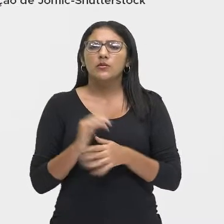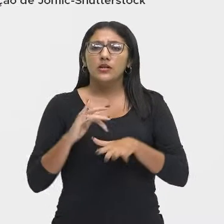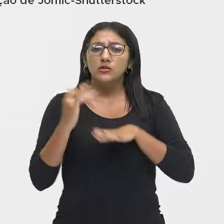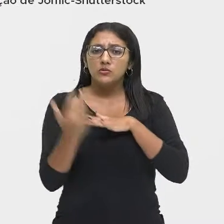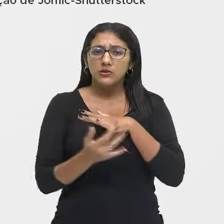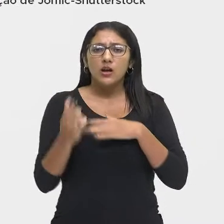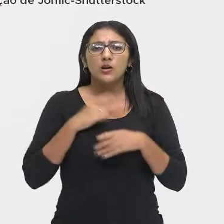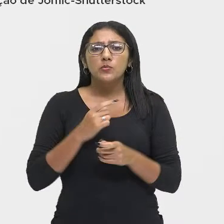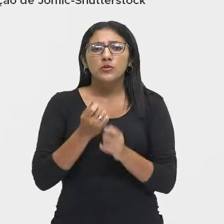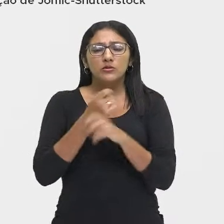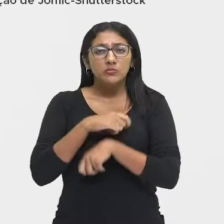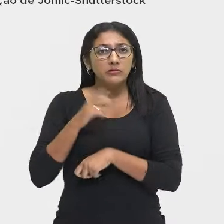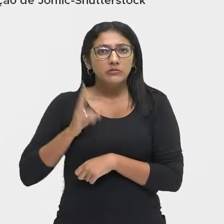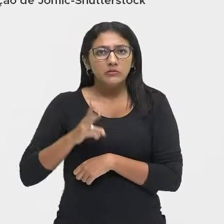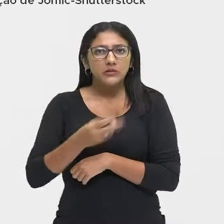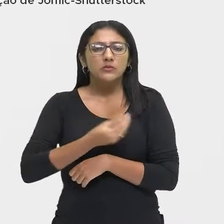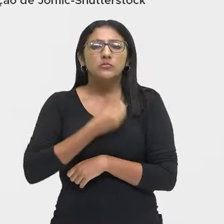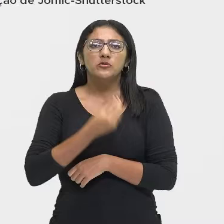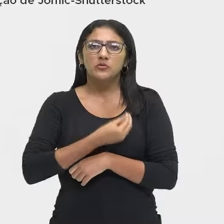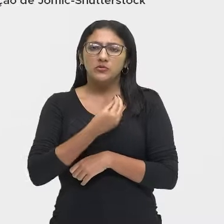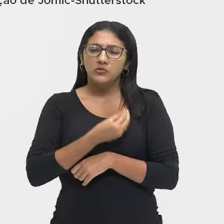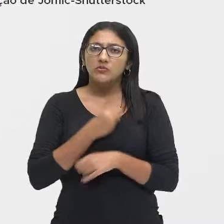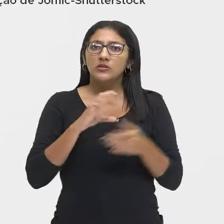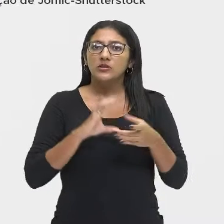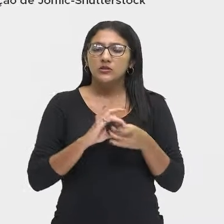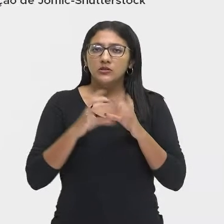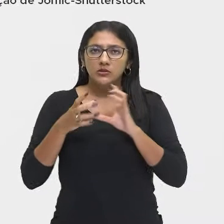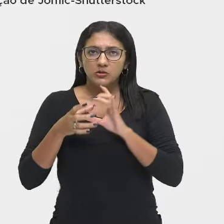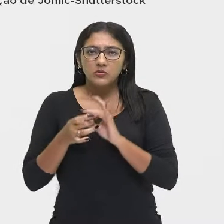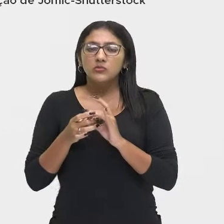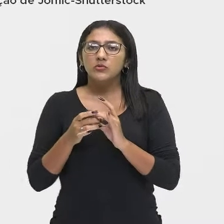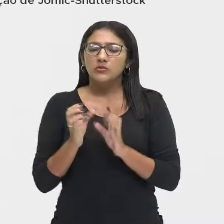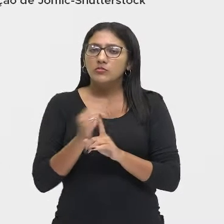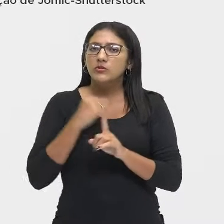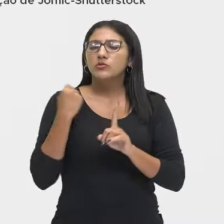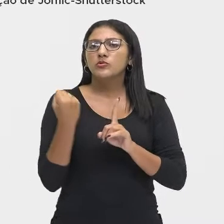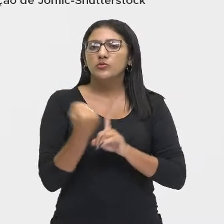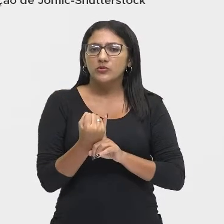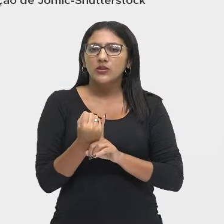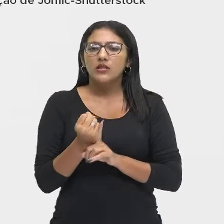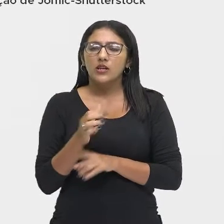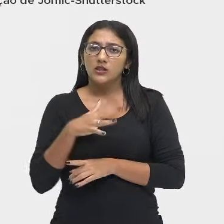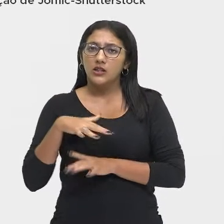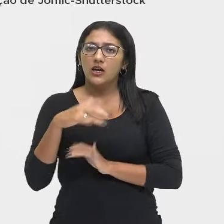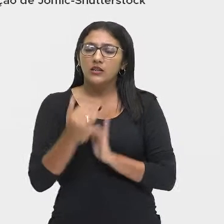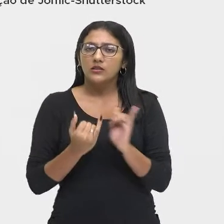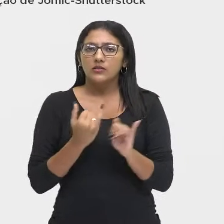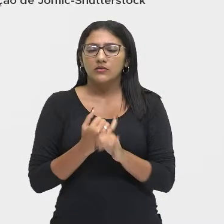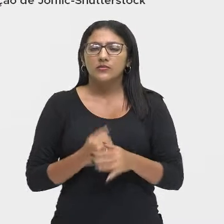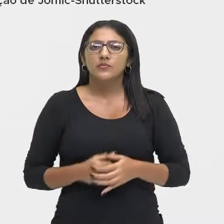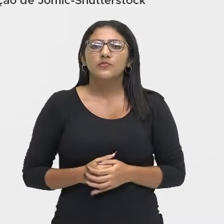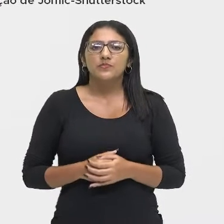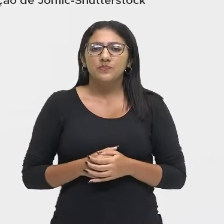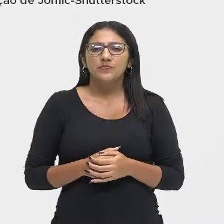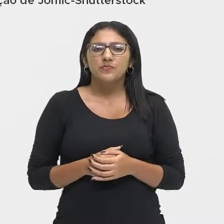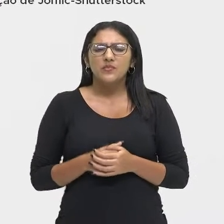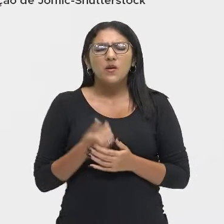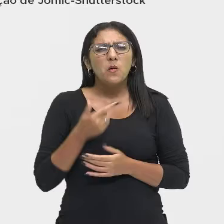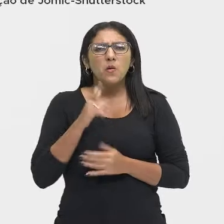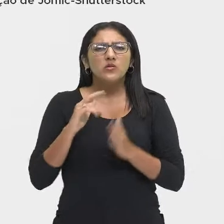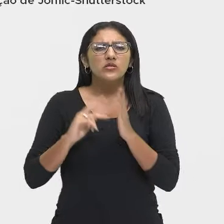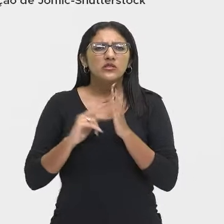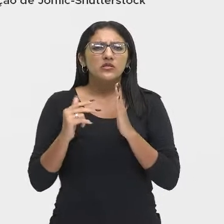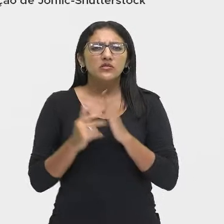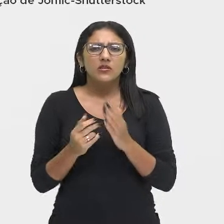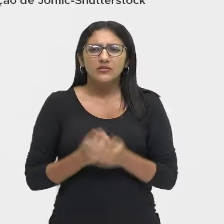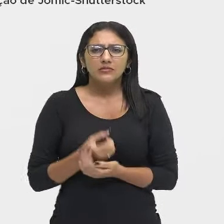para se manter presentes e significativos na sociedade da cybercultura. Em outras palavras, sem o